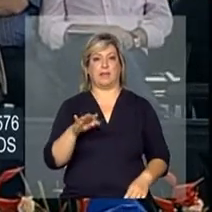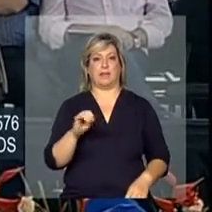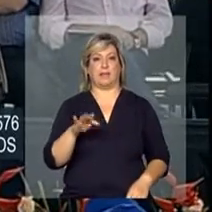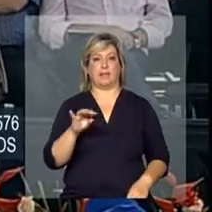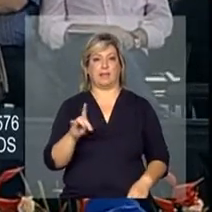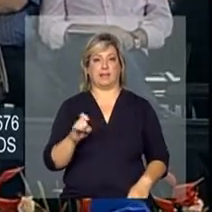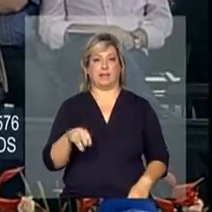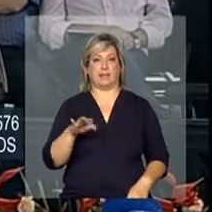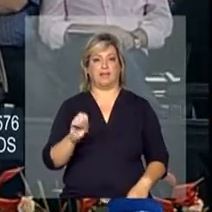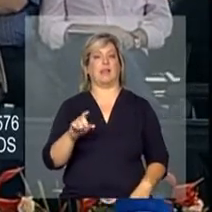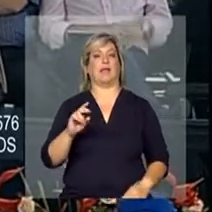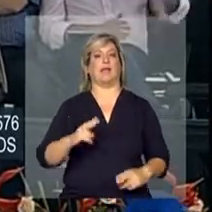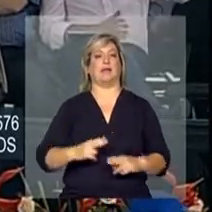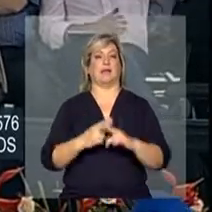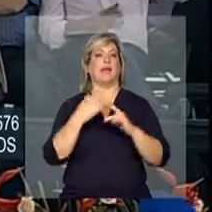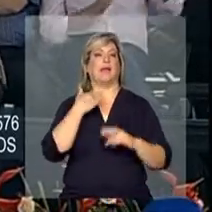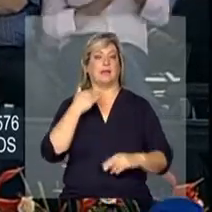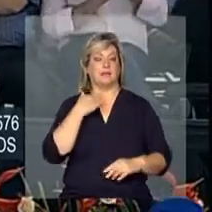E